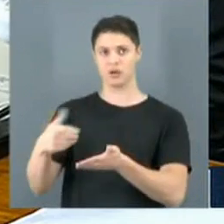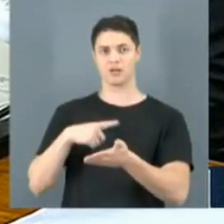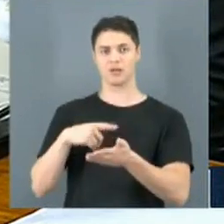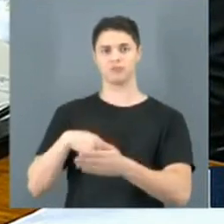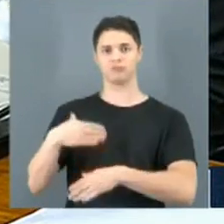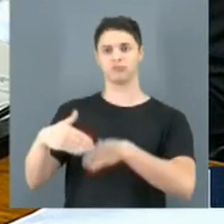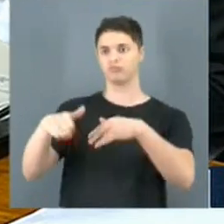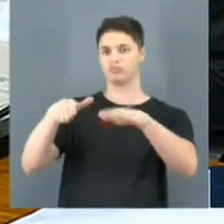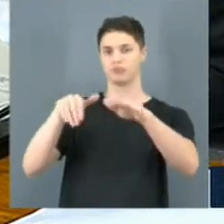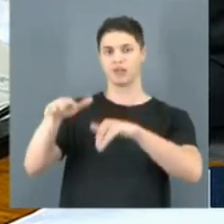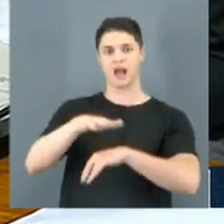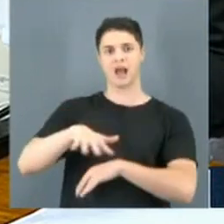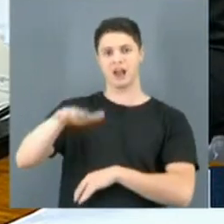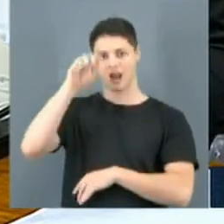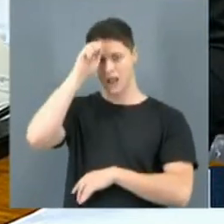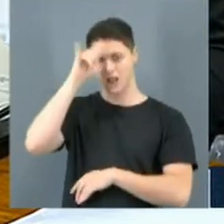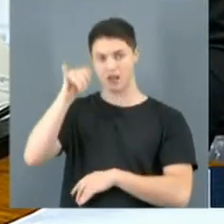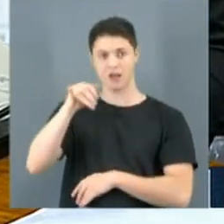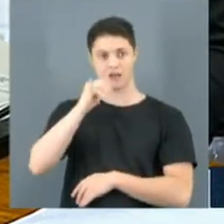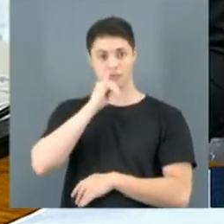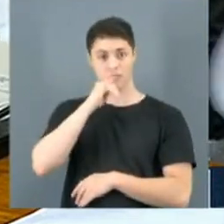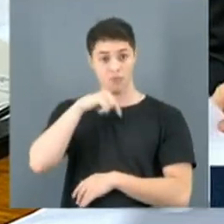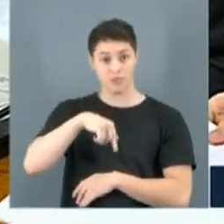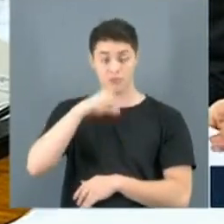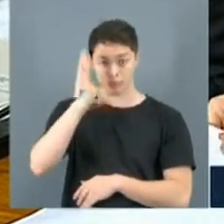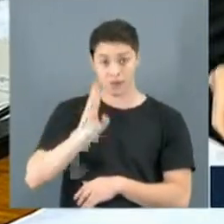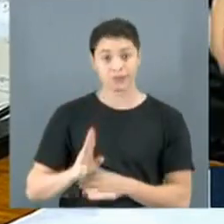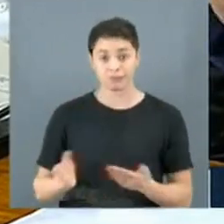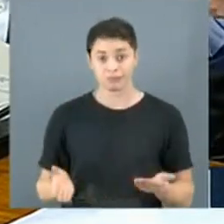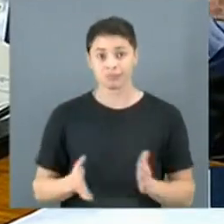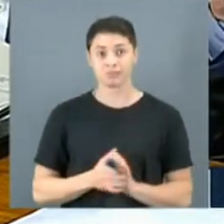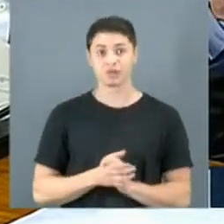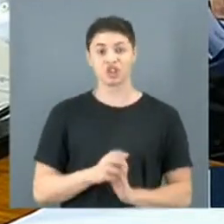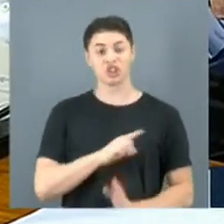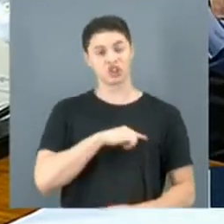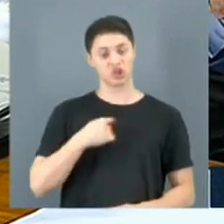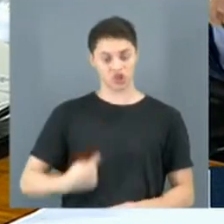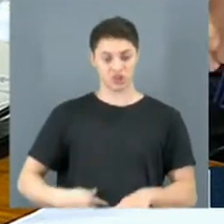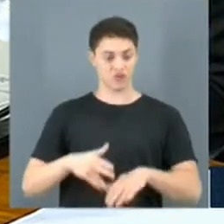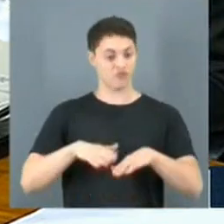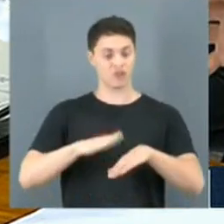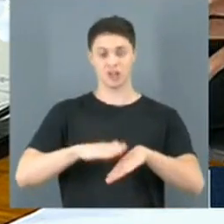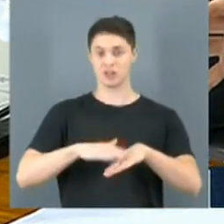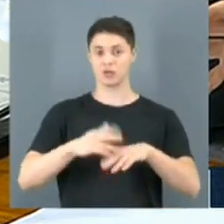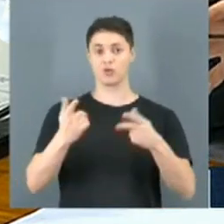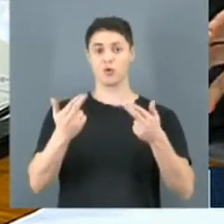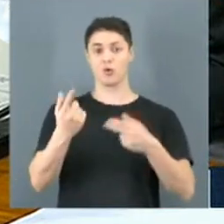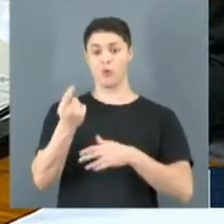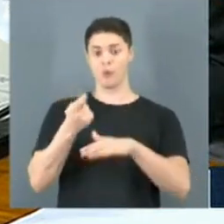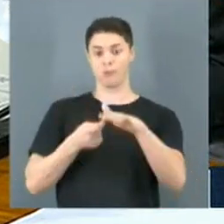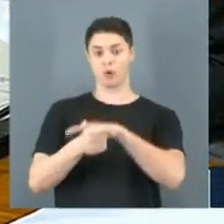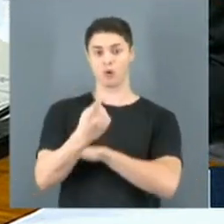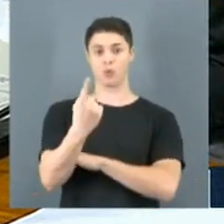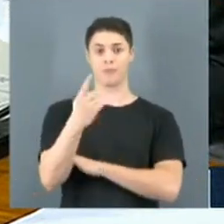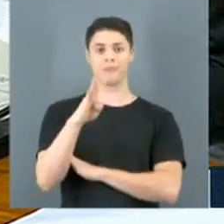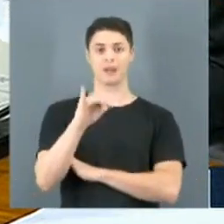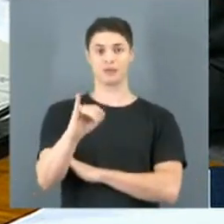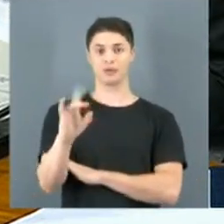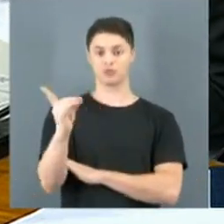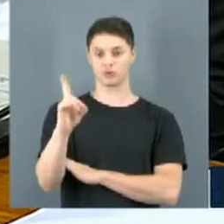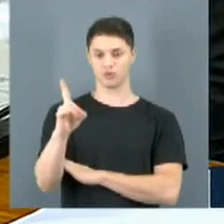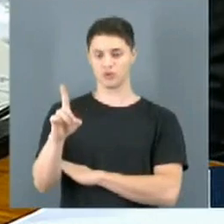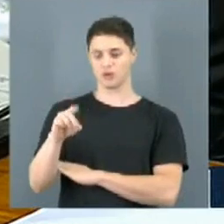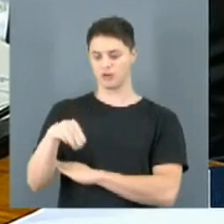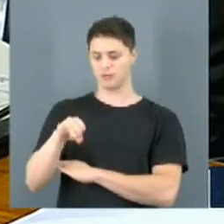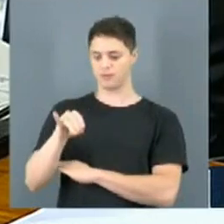de talentos de inteligência artificial, por exemplo, vindos do Brasil. A China fez o mesmo, investiu $1 bilhão na Minimax, que é a